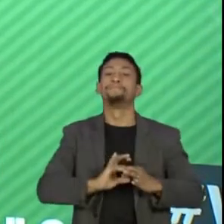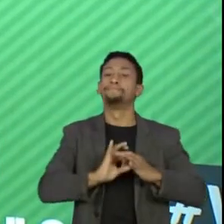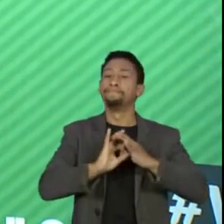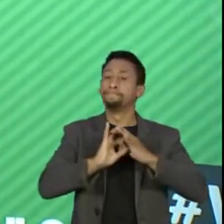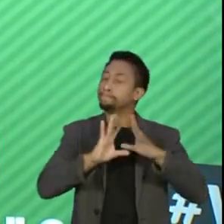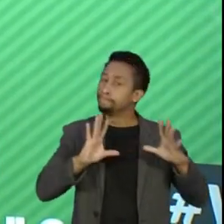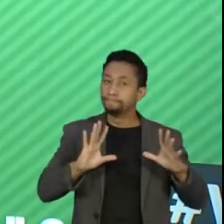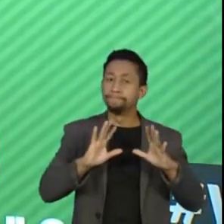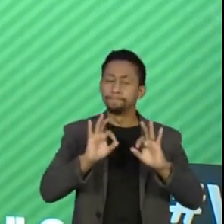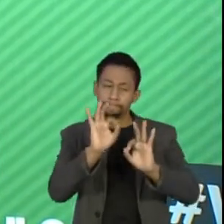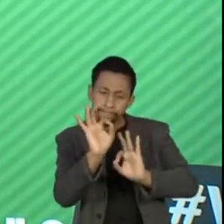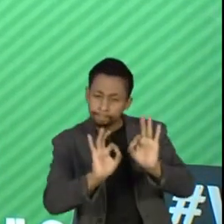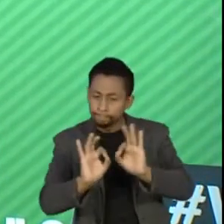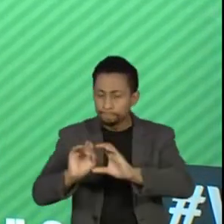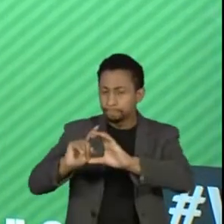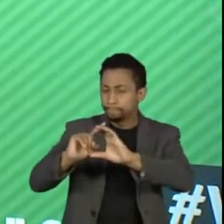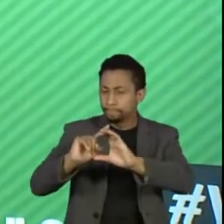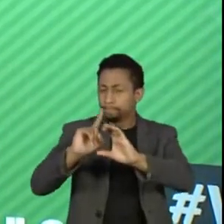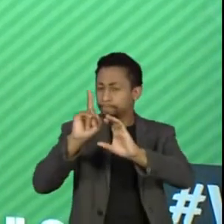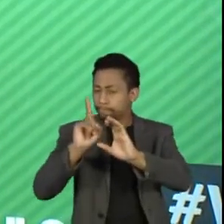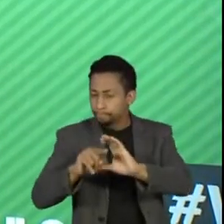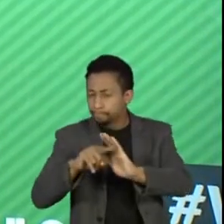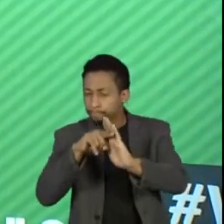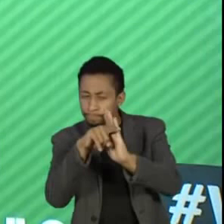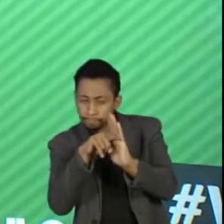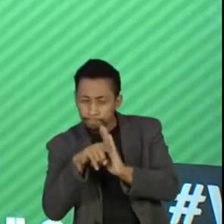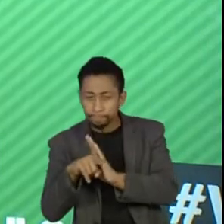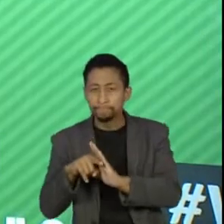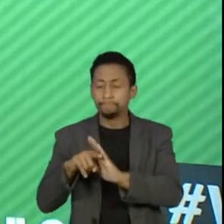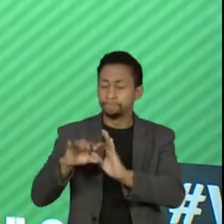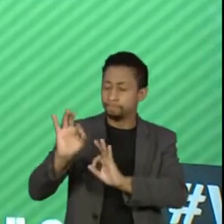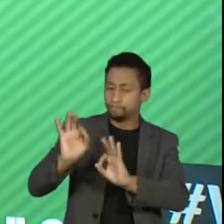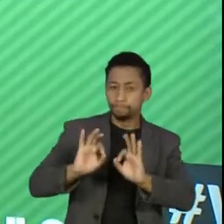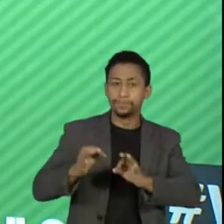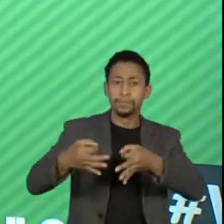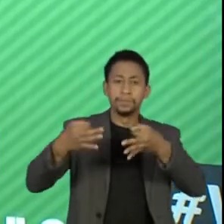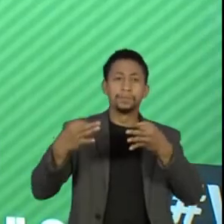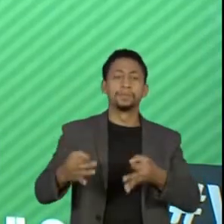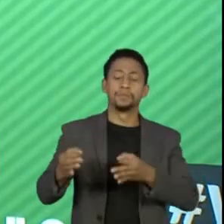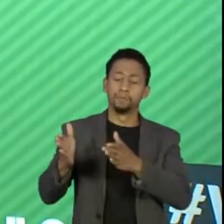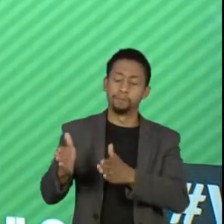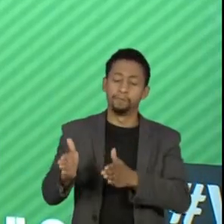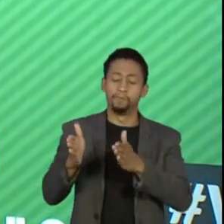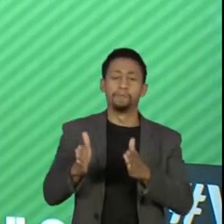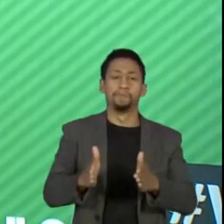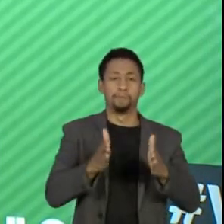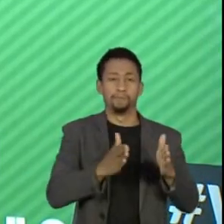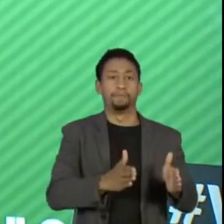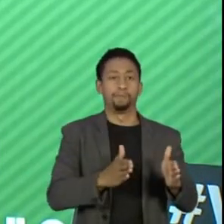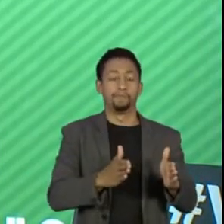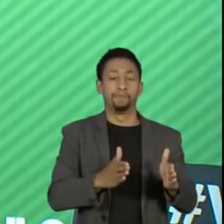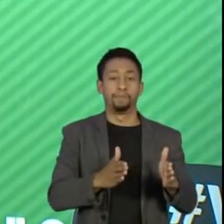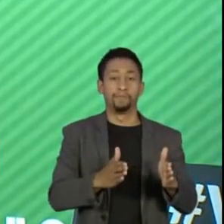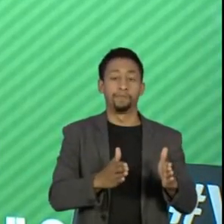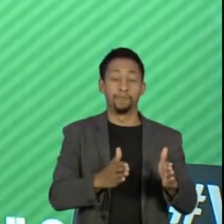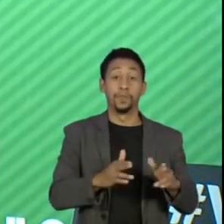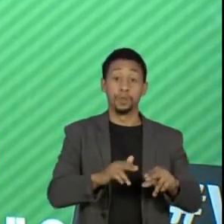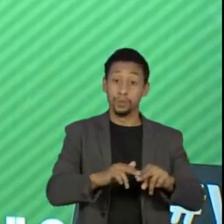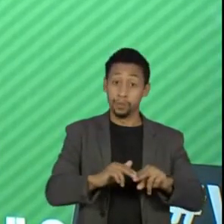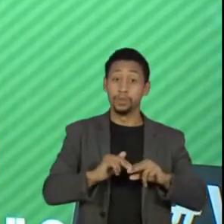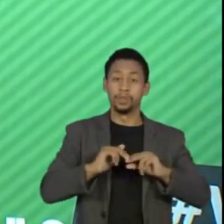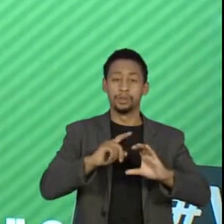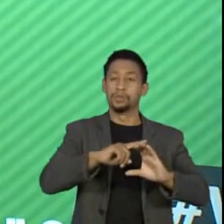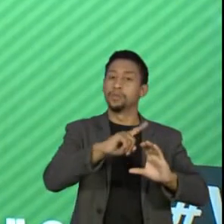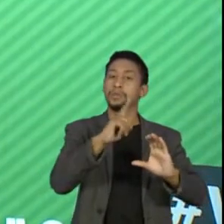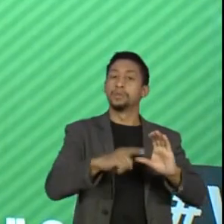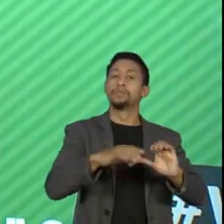poder desenhar o estudo da forma mais rigorosa possível. E isso é o que permite a integridade científica